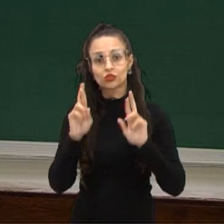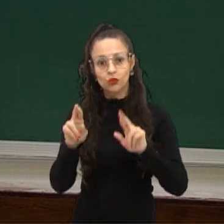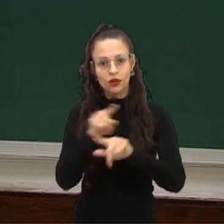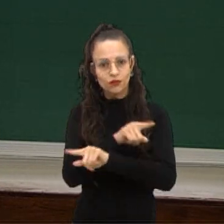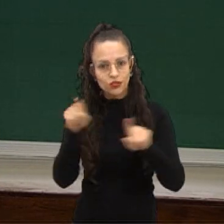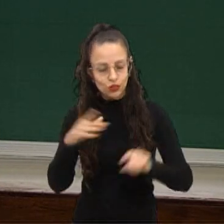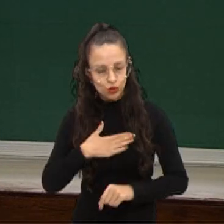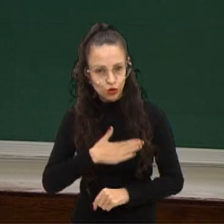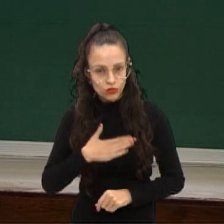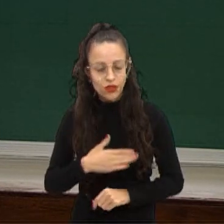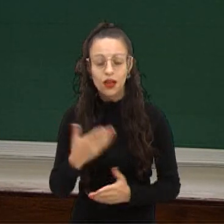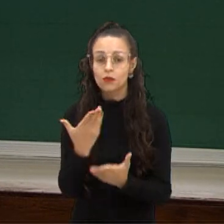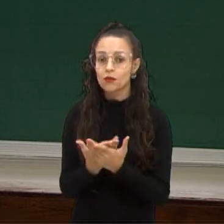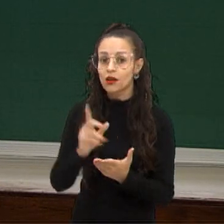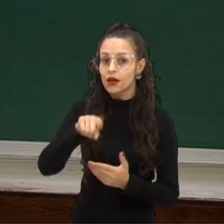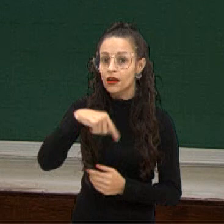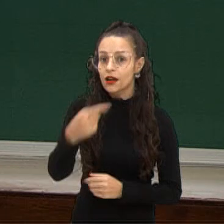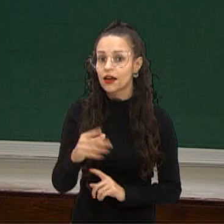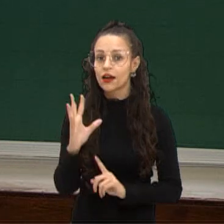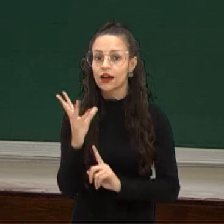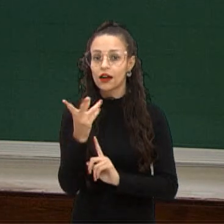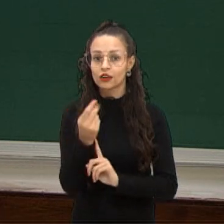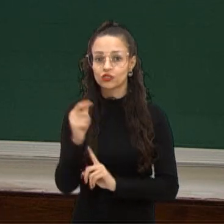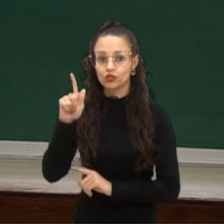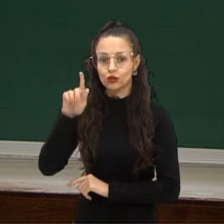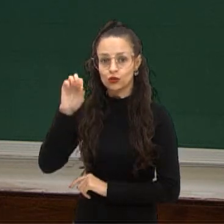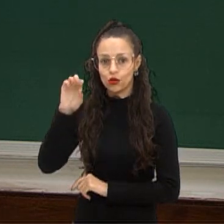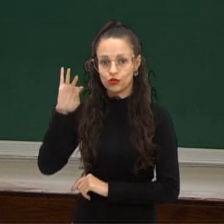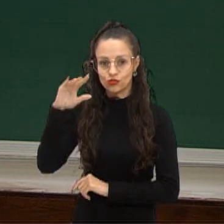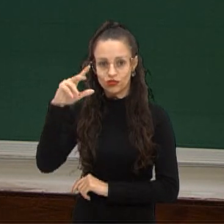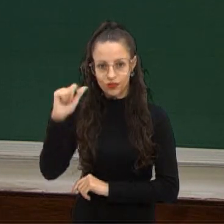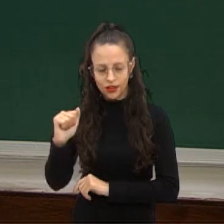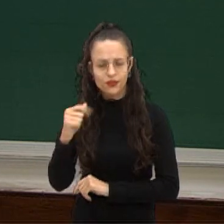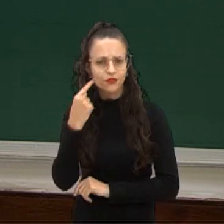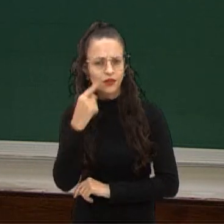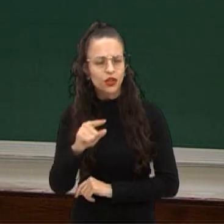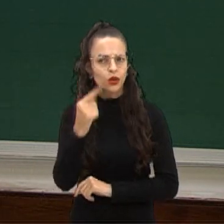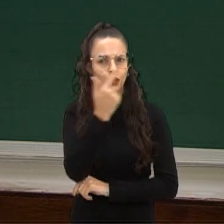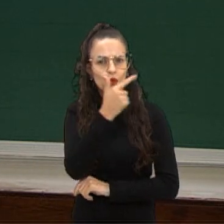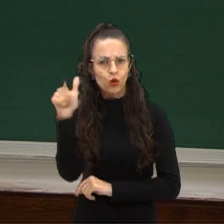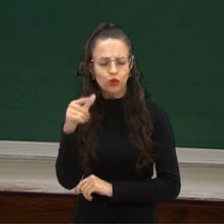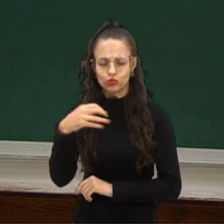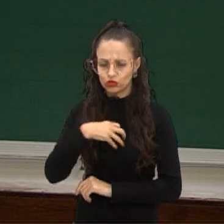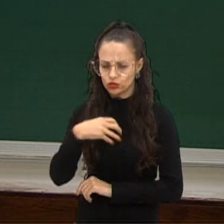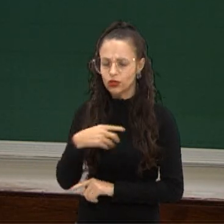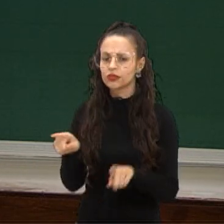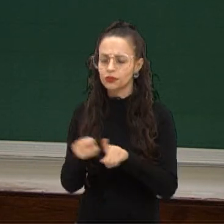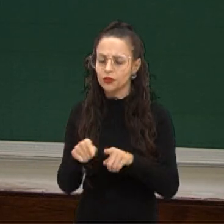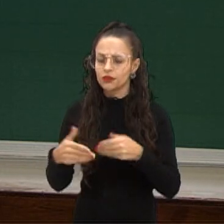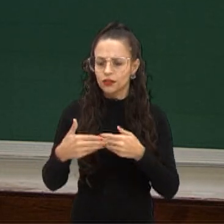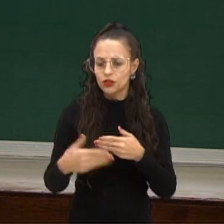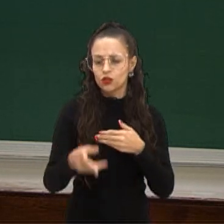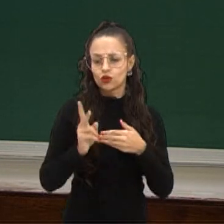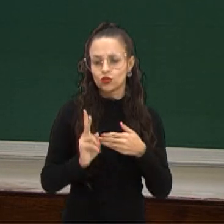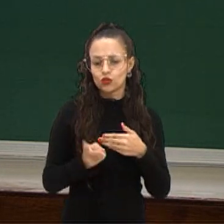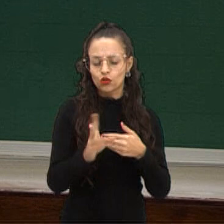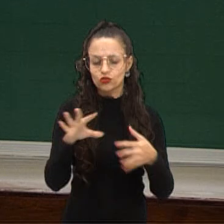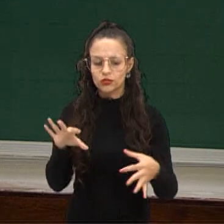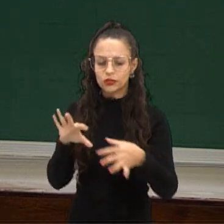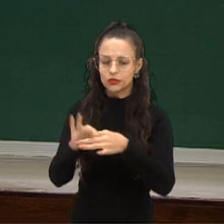tenha gostado. E a aula que vem é arte gótica. A gente vai ver uma outra contraposição e a continuação, né, do que